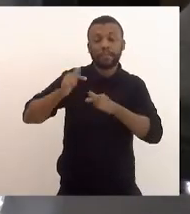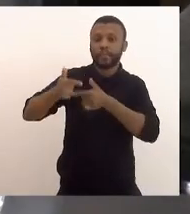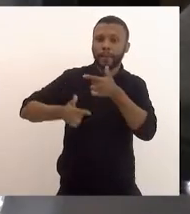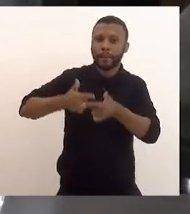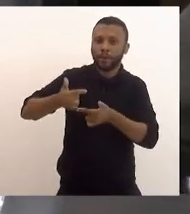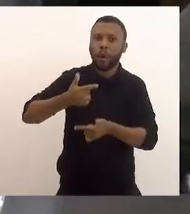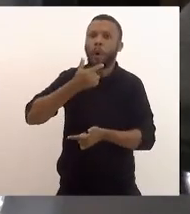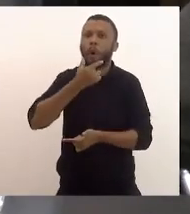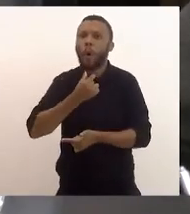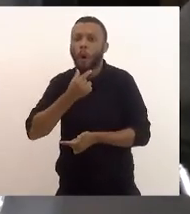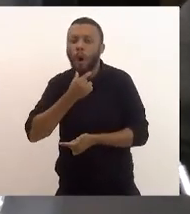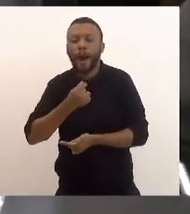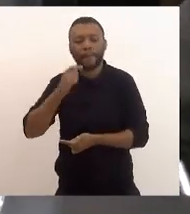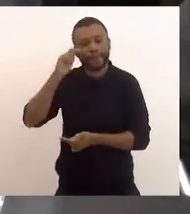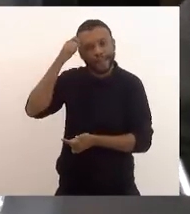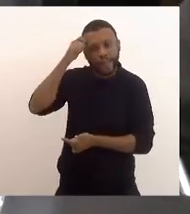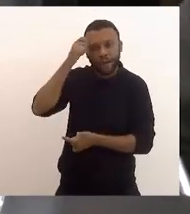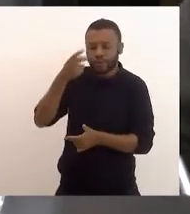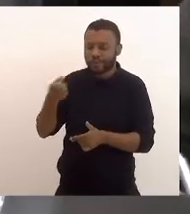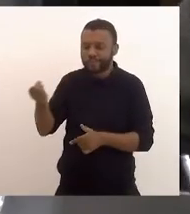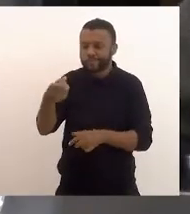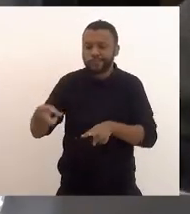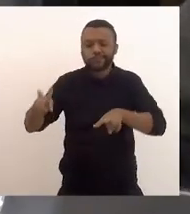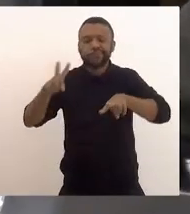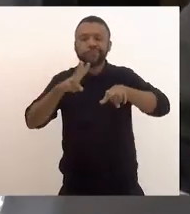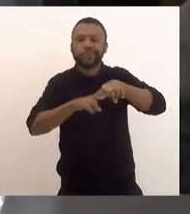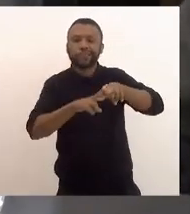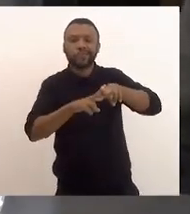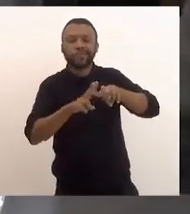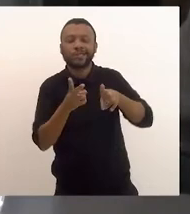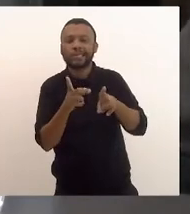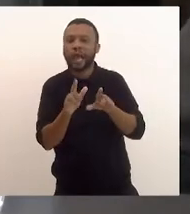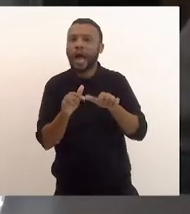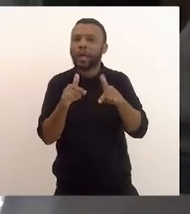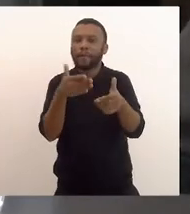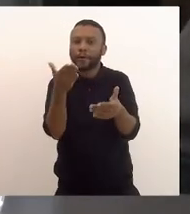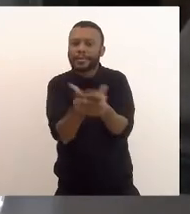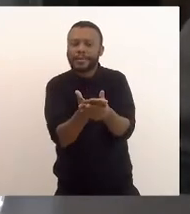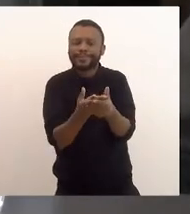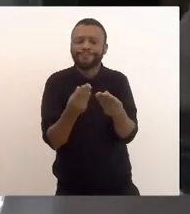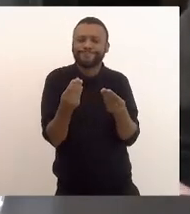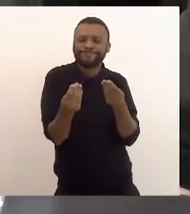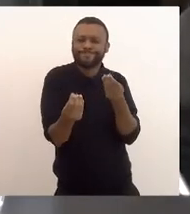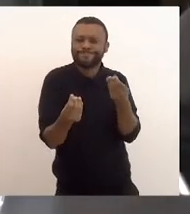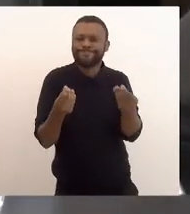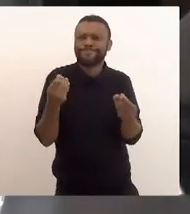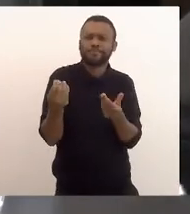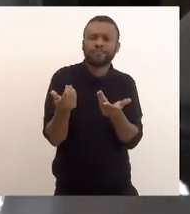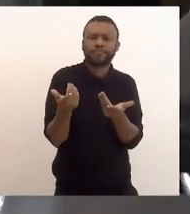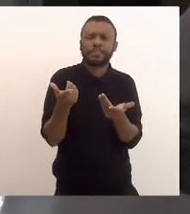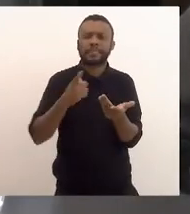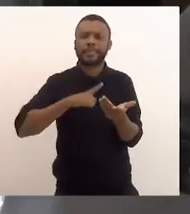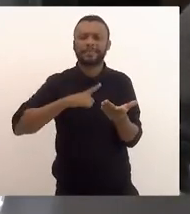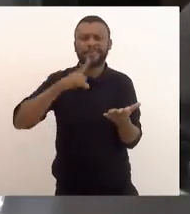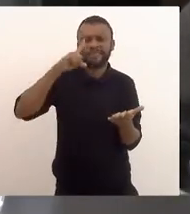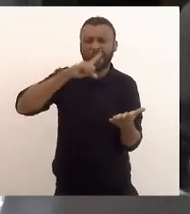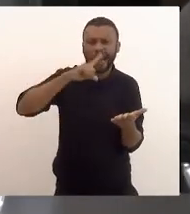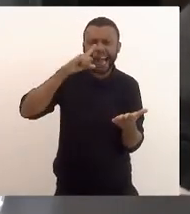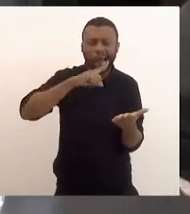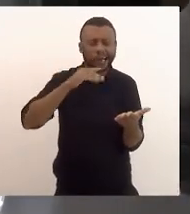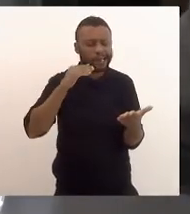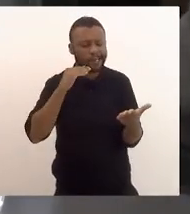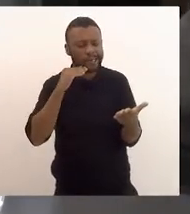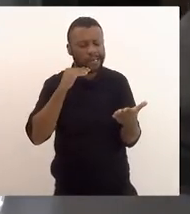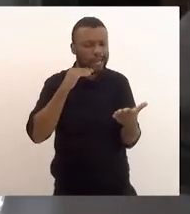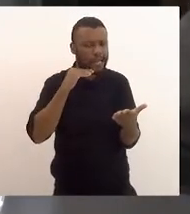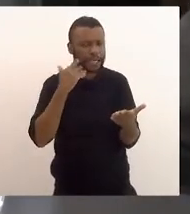do nosso estado tem sido presos em procedimentos que muitas vezes trazem correções Isso não